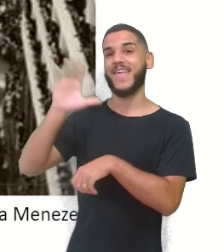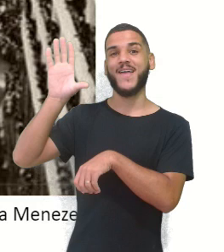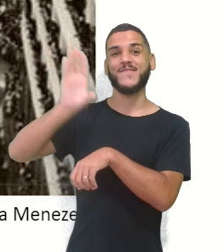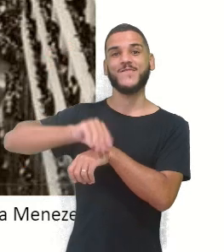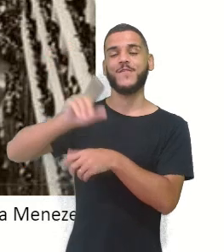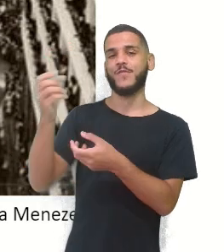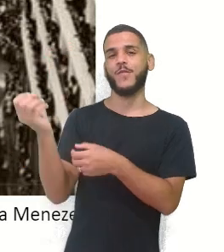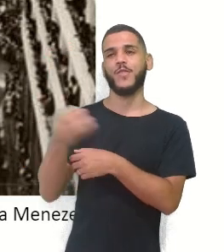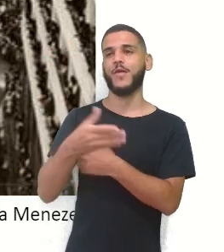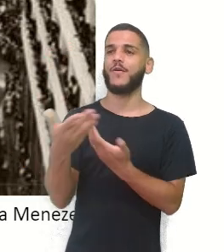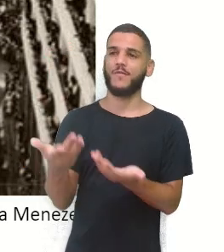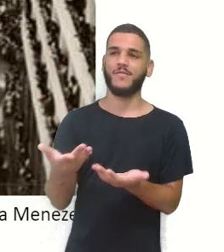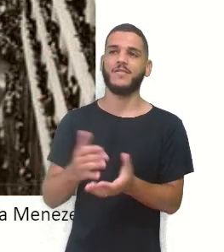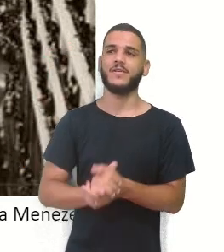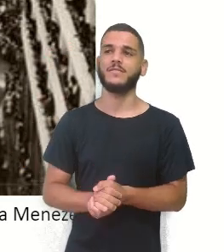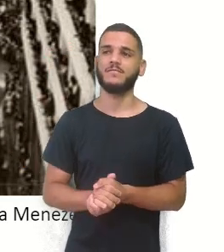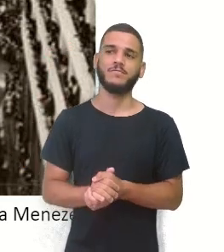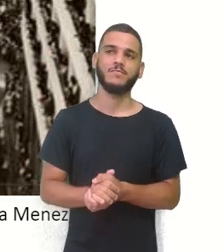mais atual, aí não é